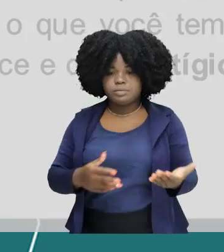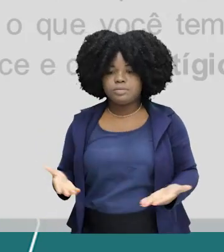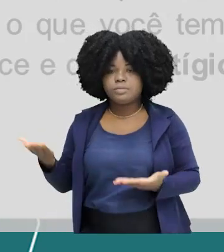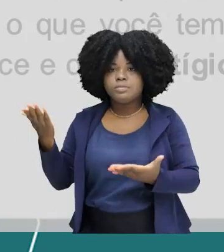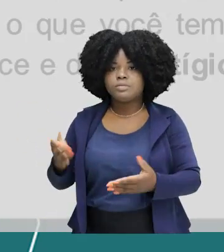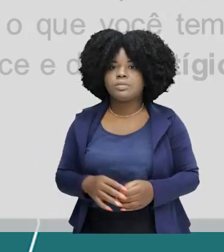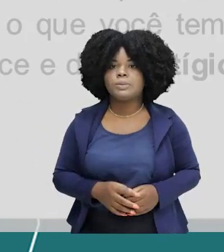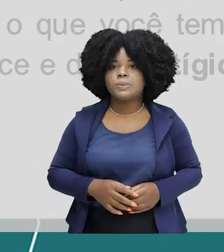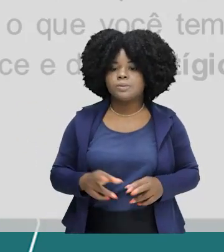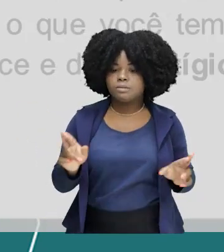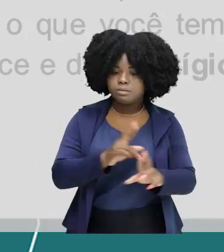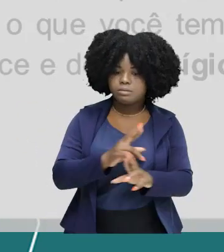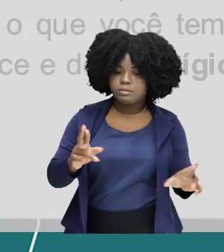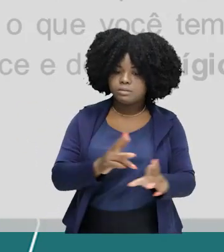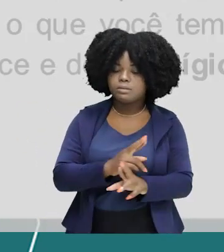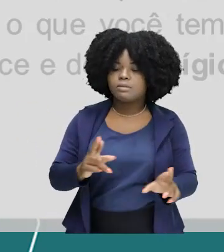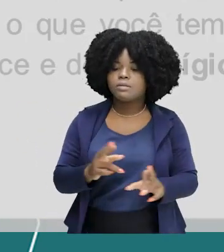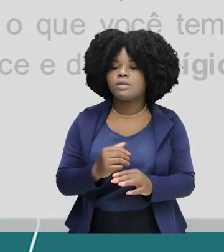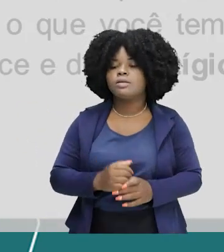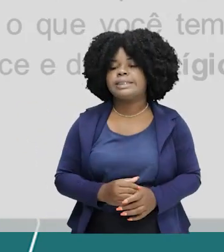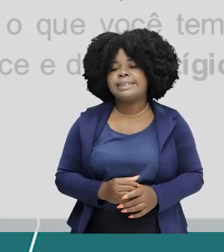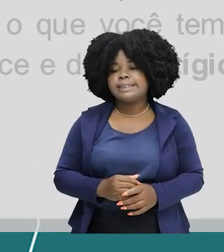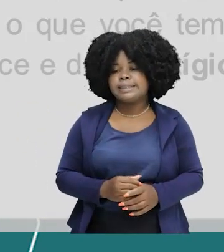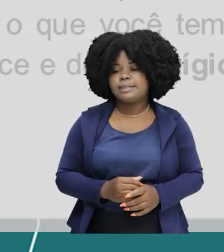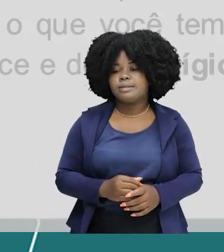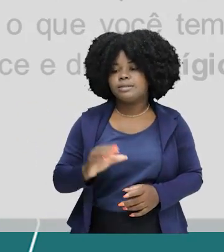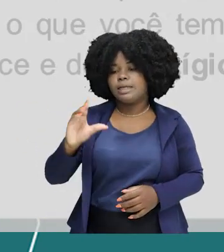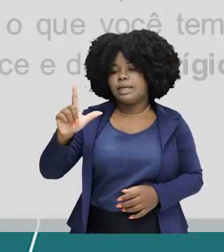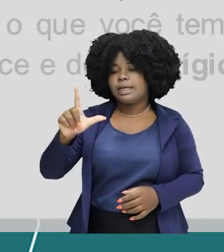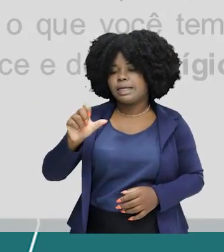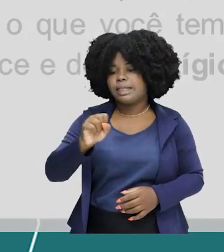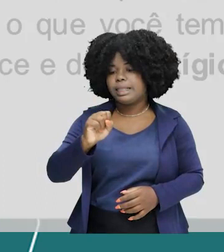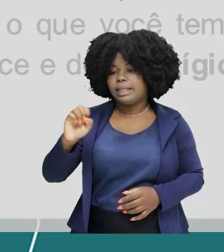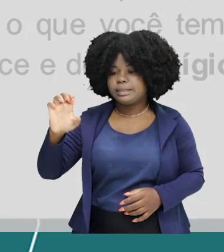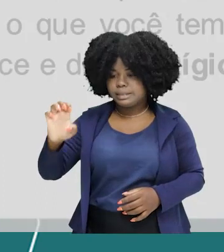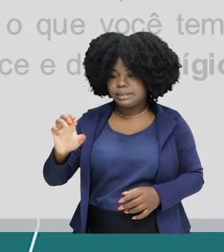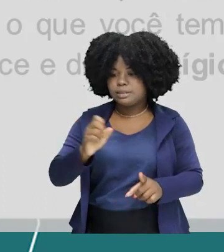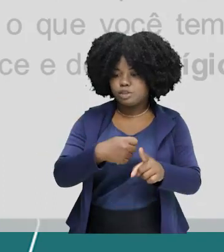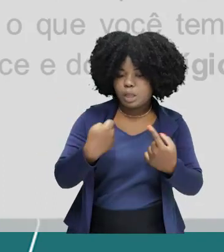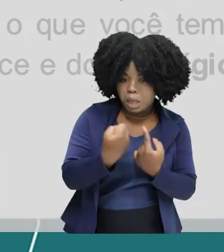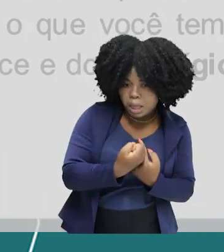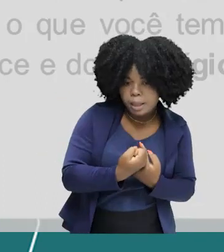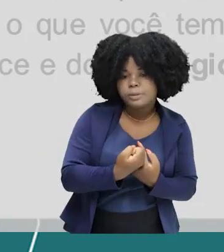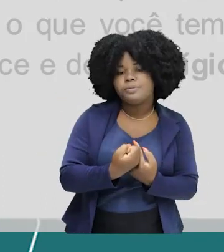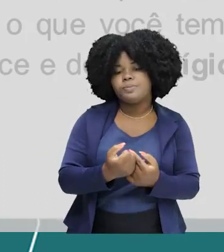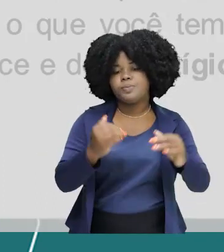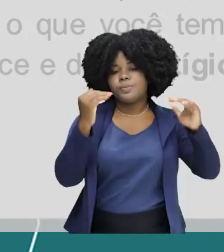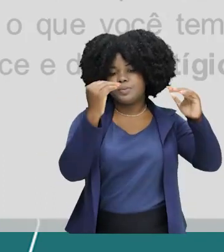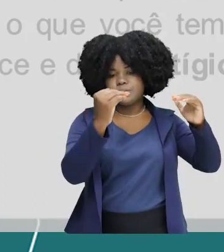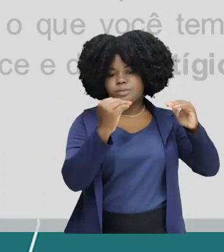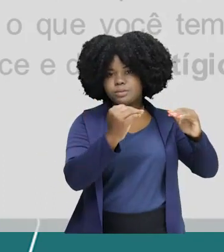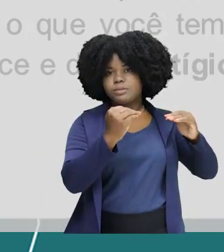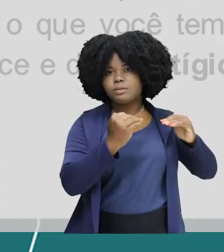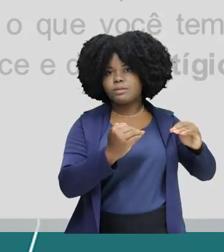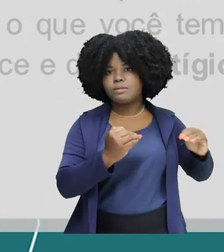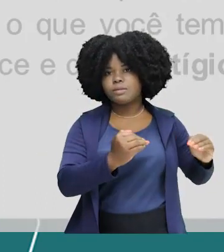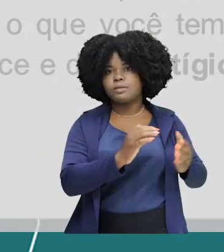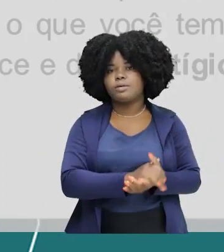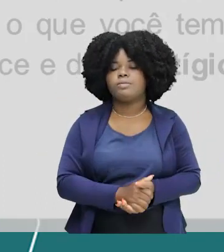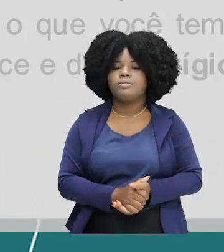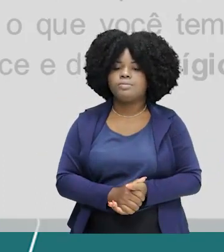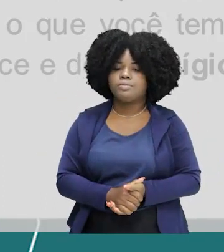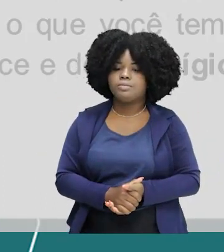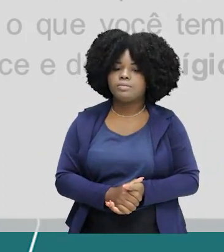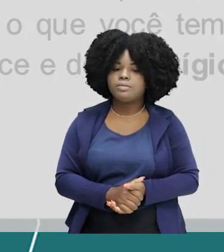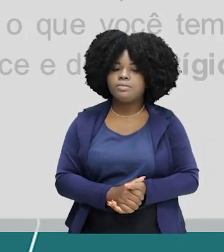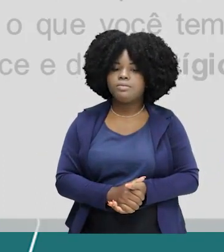às classes sociais, que não é medido simplesmente pela divisão do trabalho como pensava Durkheim. Vamos então fazer a relação.